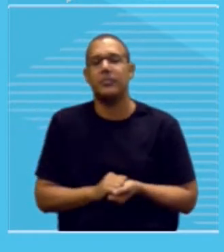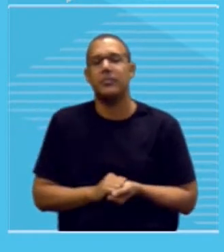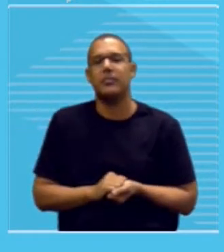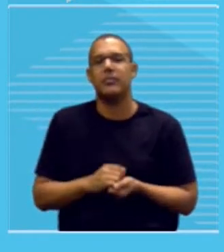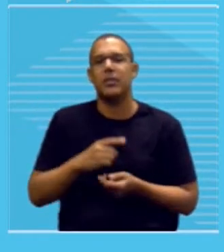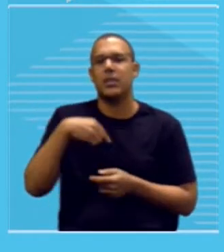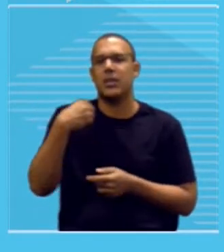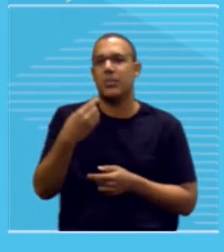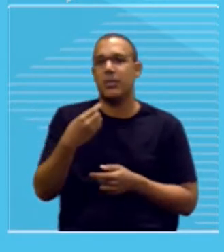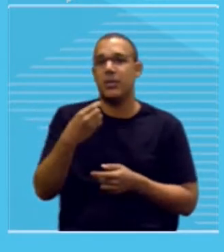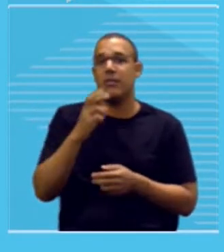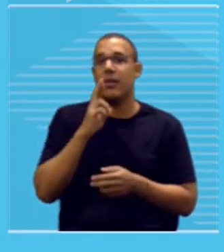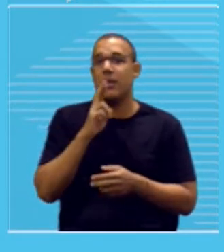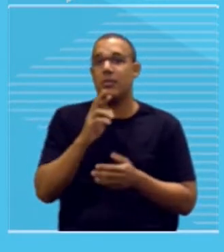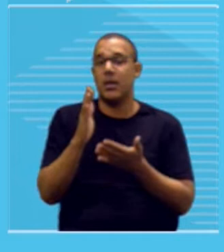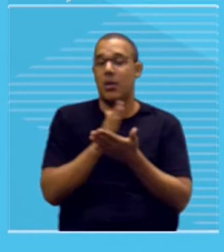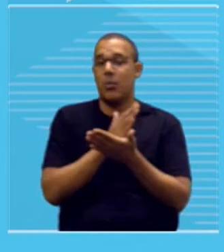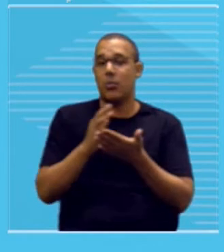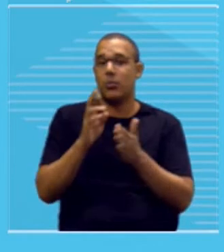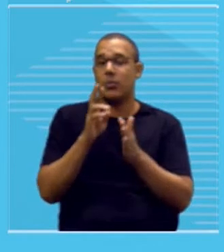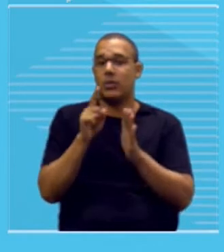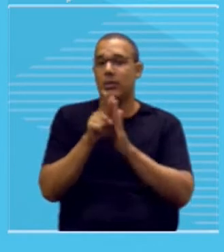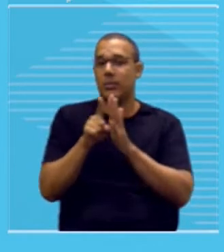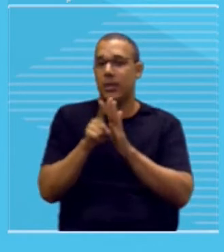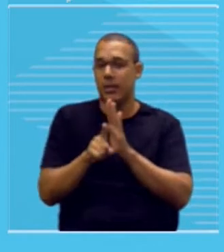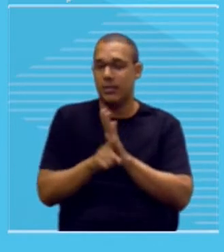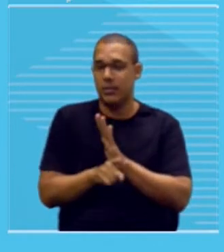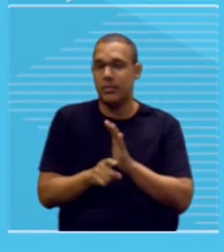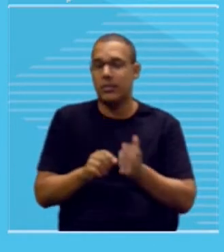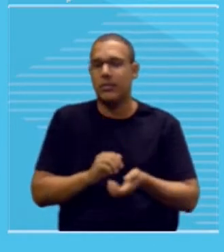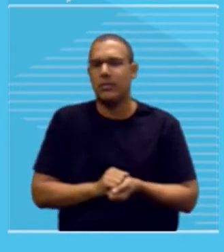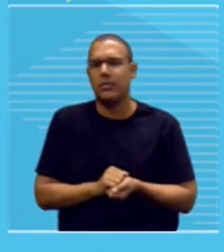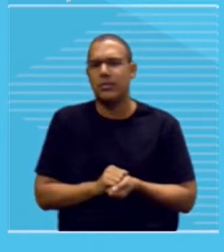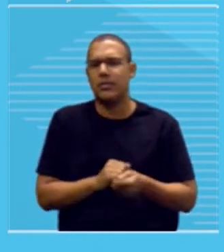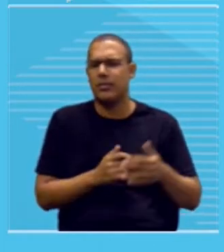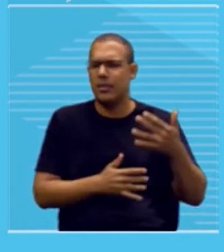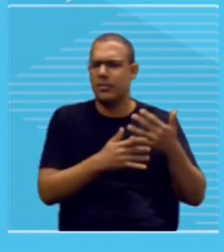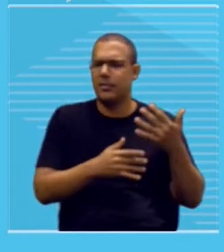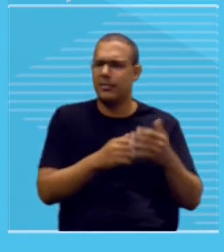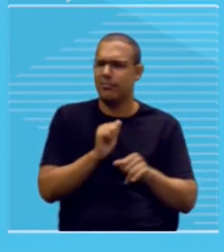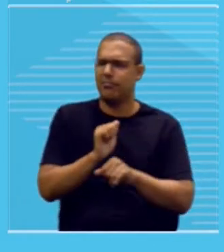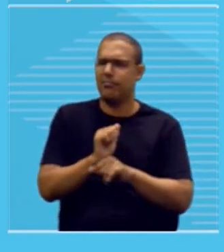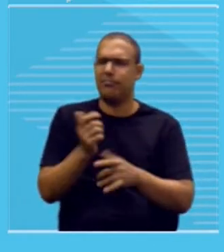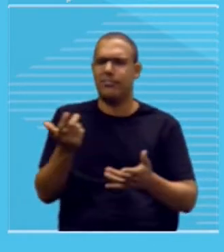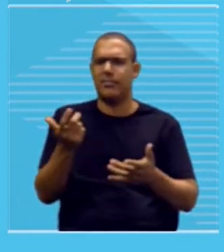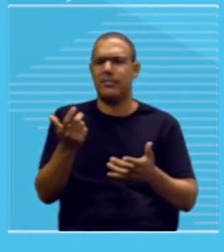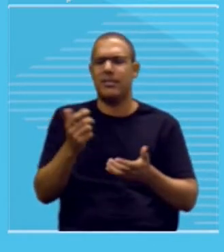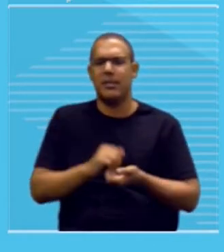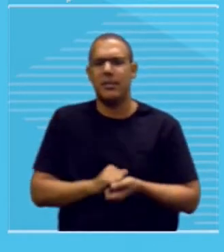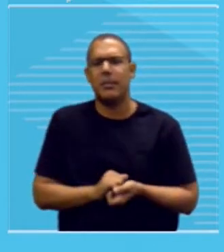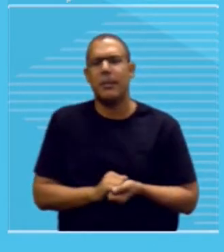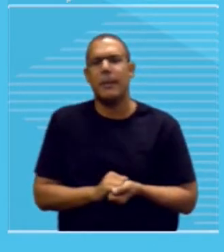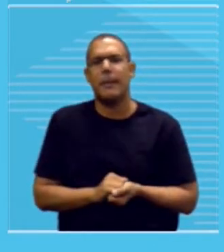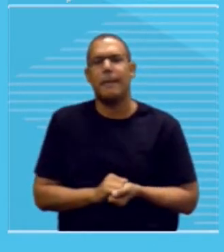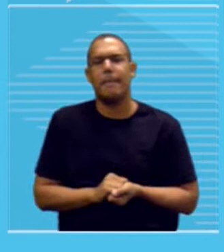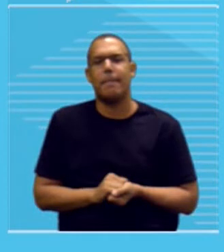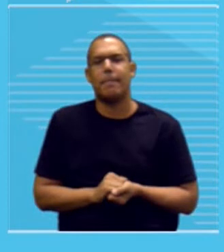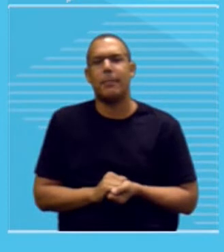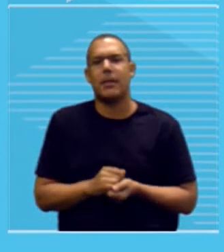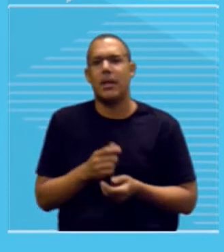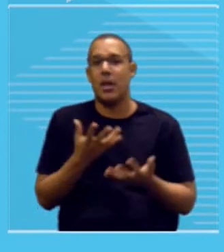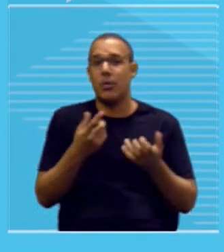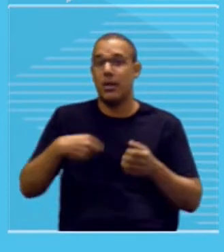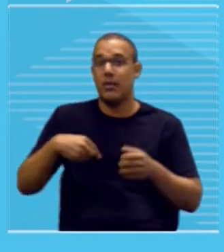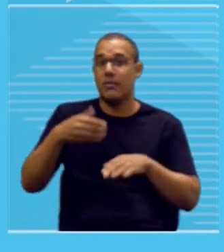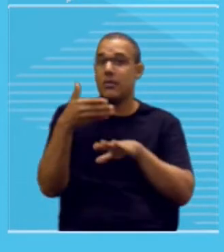nós vamos ter questões em as questões eu vou pedir que vocês responda tô achando esse chat aqui muito parado muito parado muito quietinho não dá